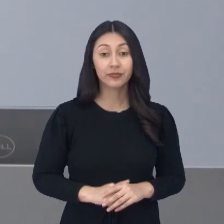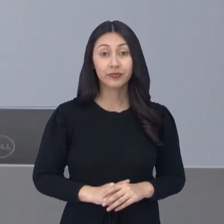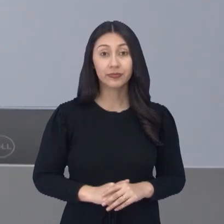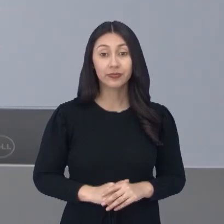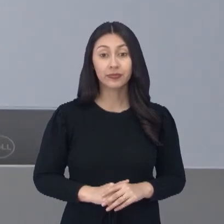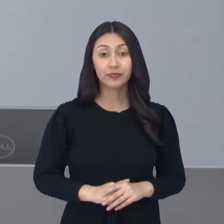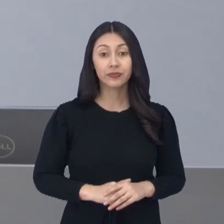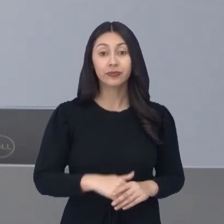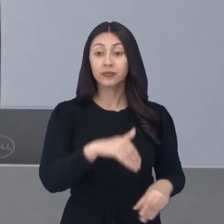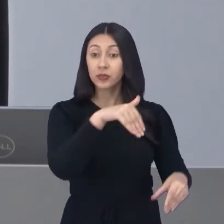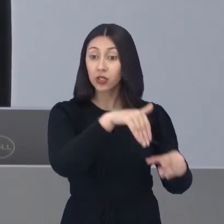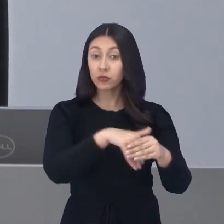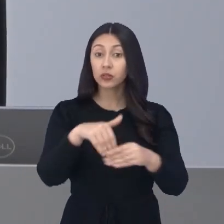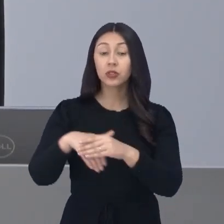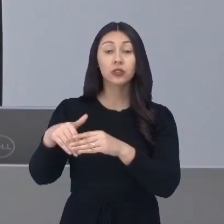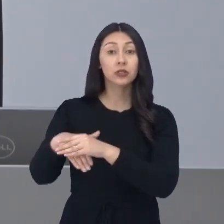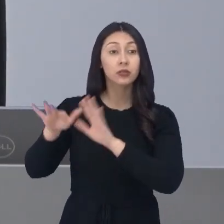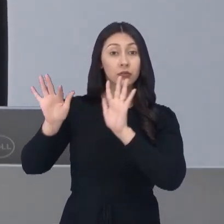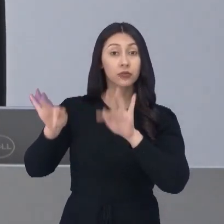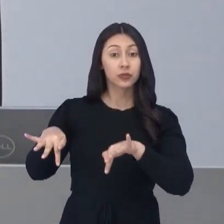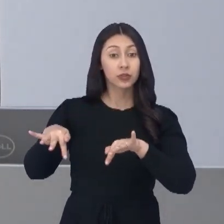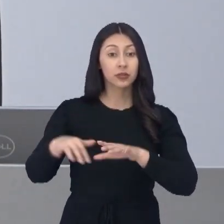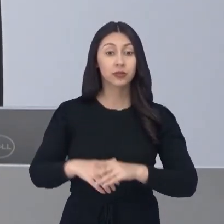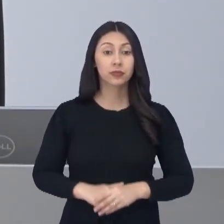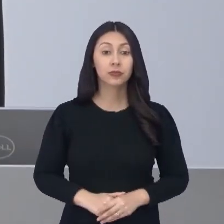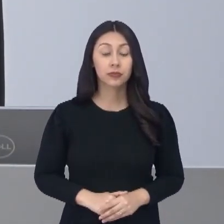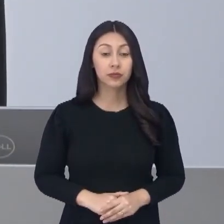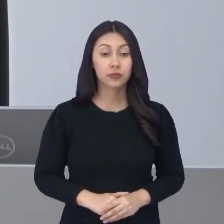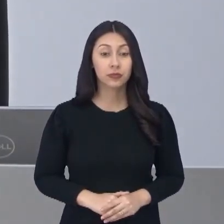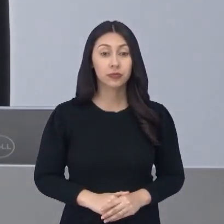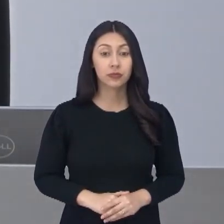Encerrada a votação. Não tem, né?